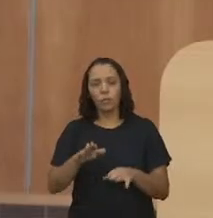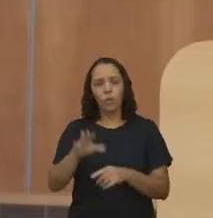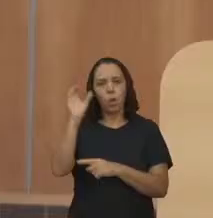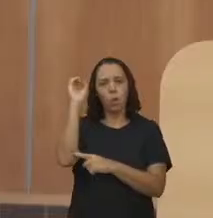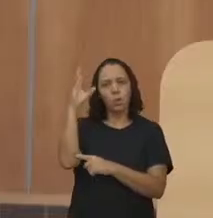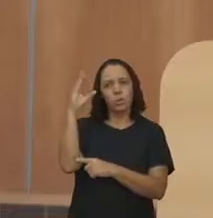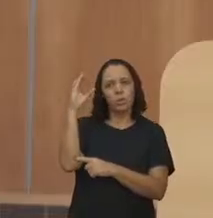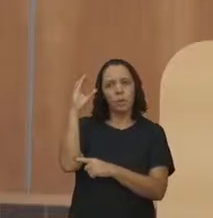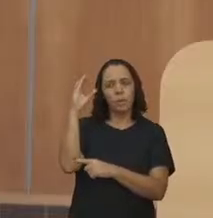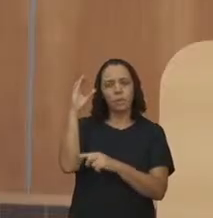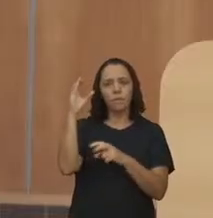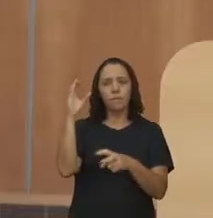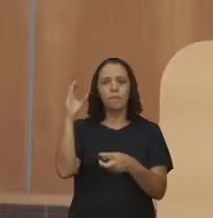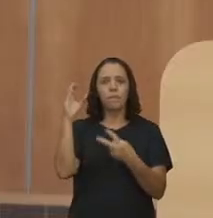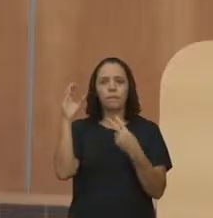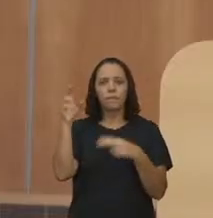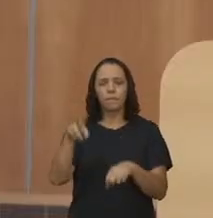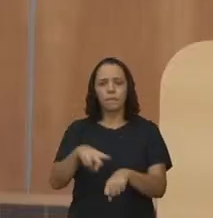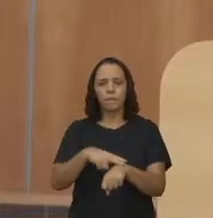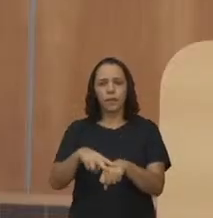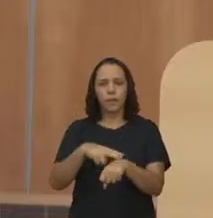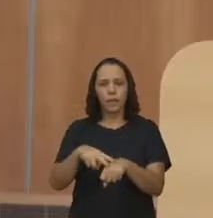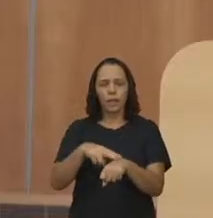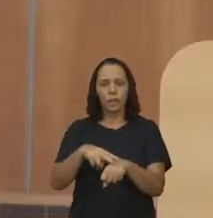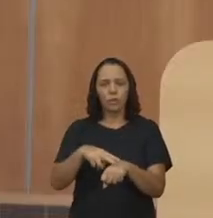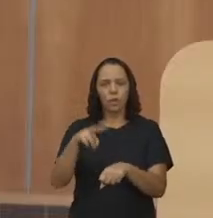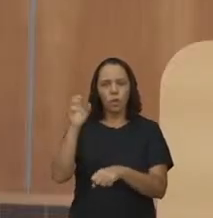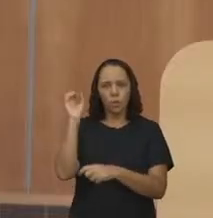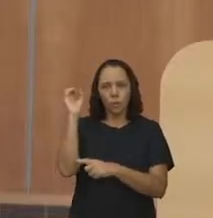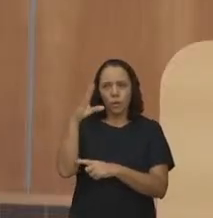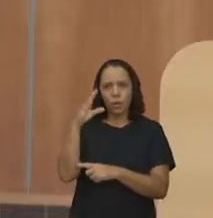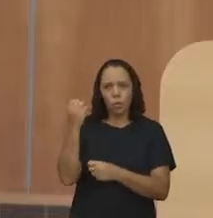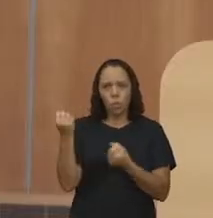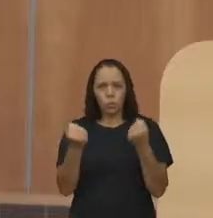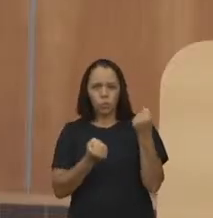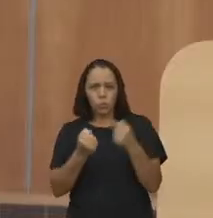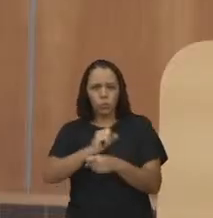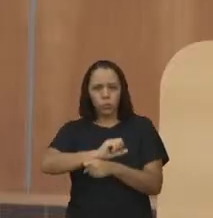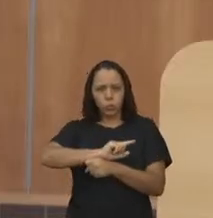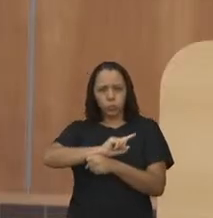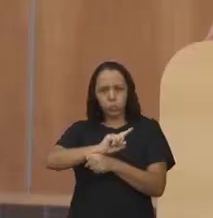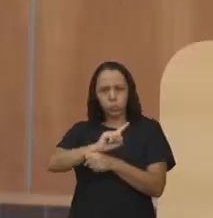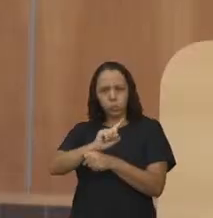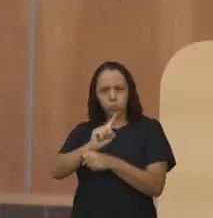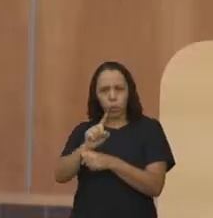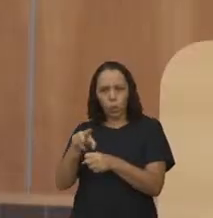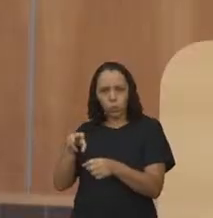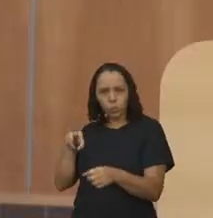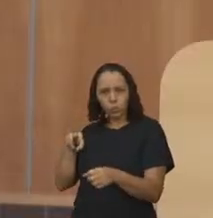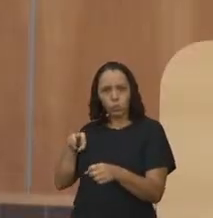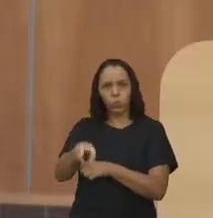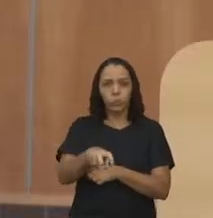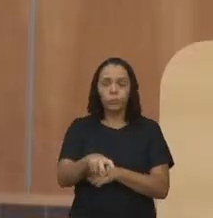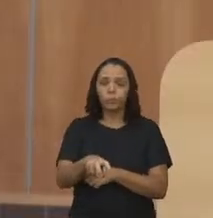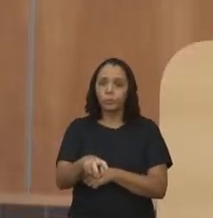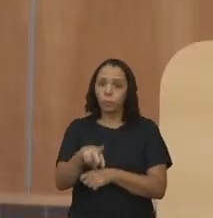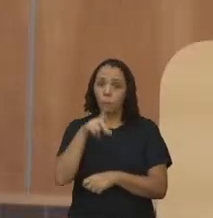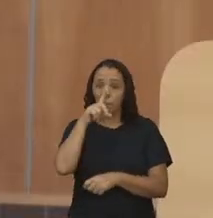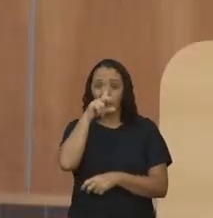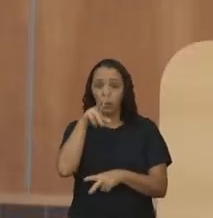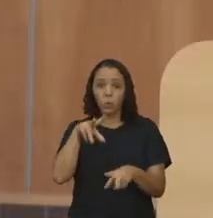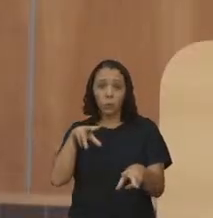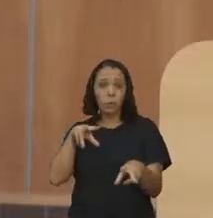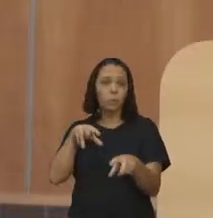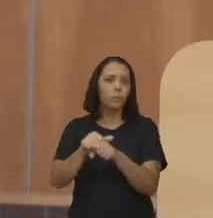ali verde, o carro está a 200 metros, vou passar rapidinho porque dá tempo, e você induz outra pessoa a cometer um acidente. Então,